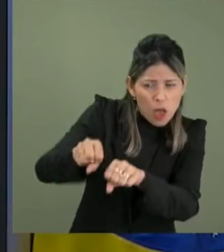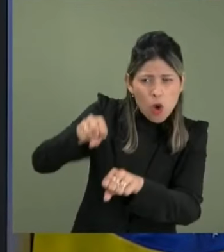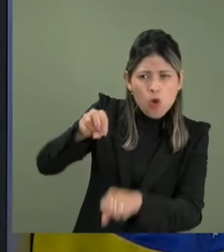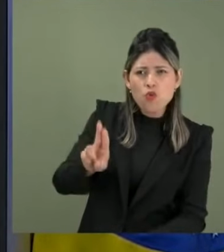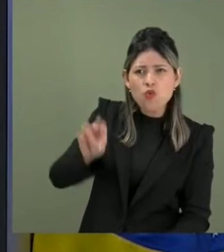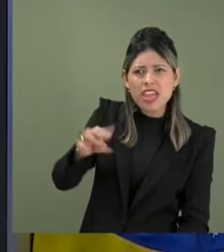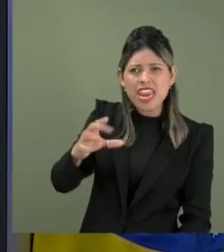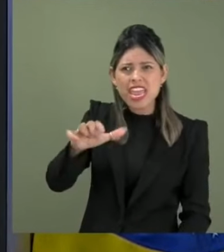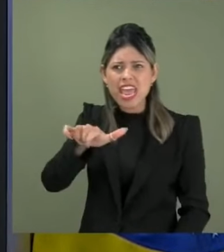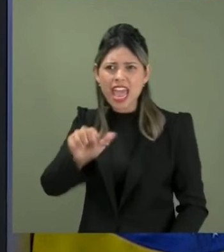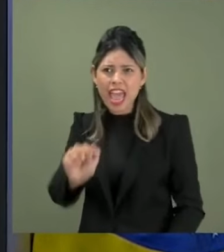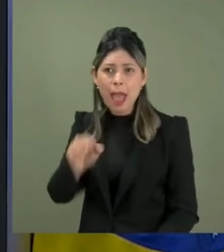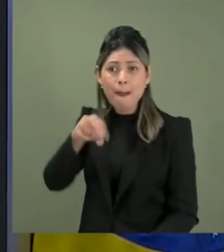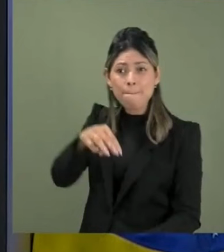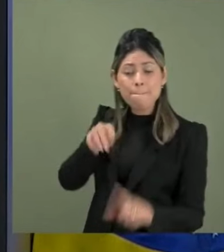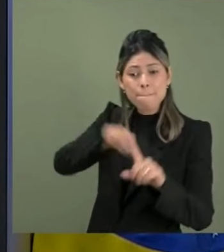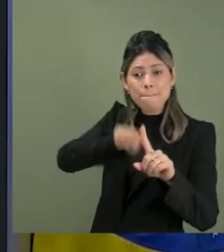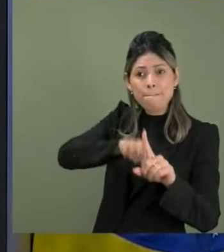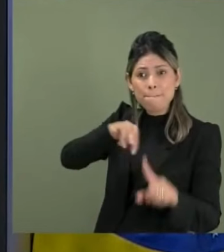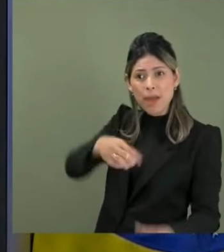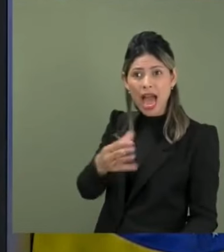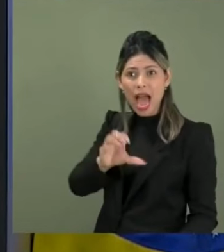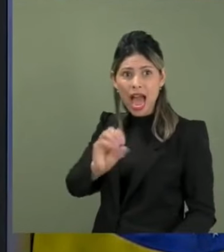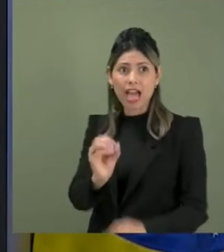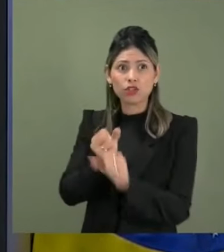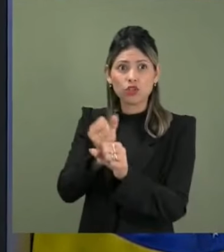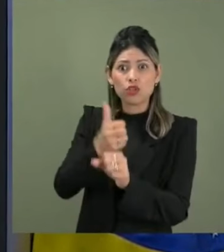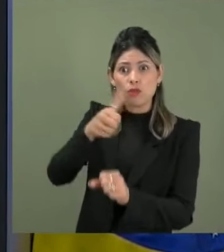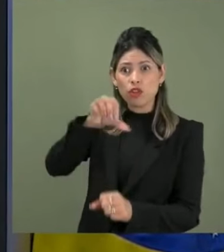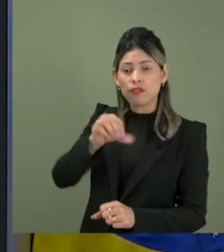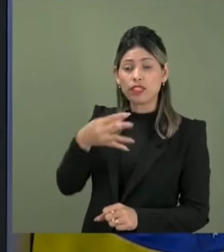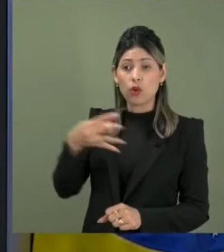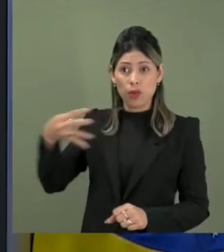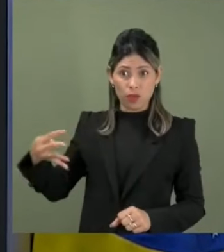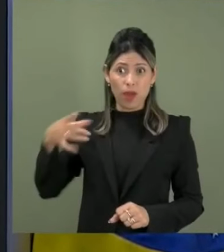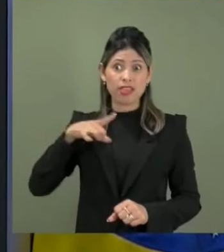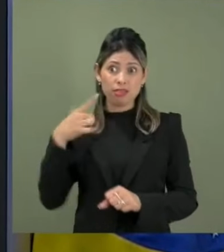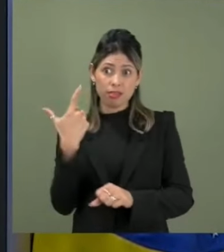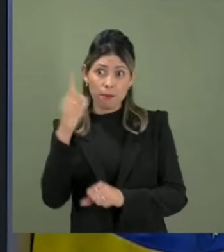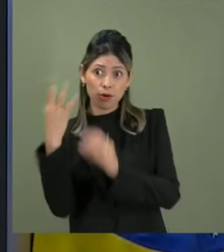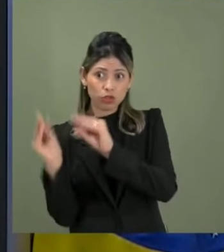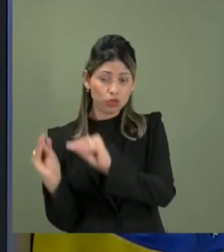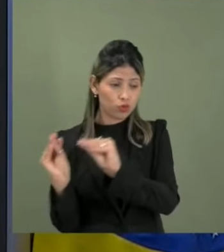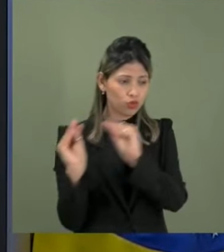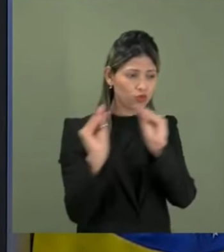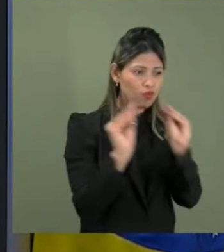1944, e em abril, os primeiros trens partiram para Auschwitz.